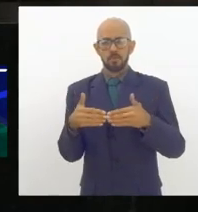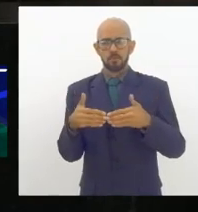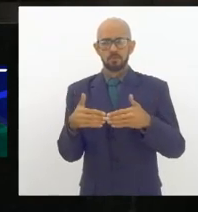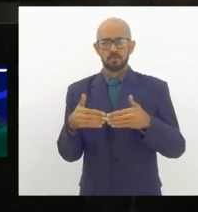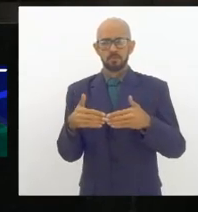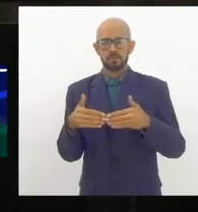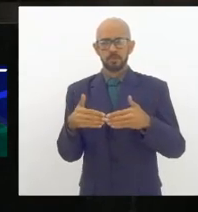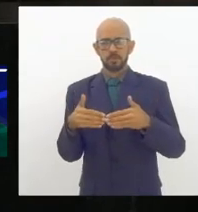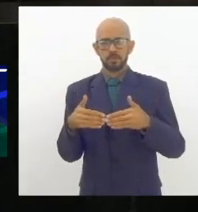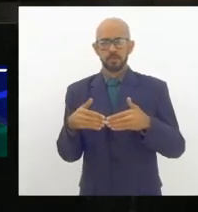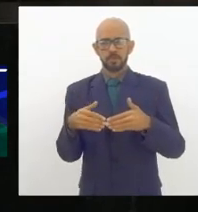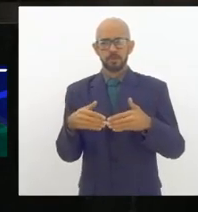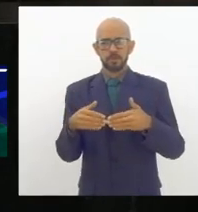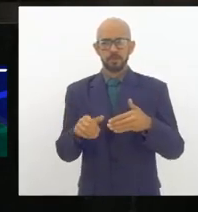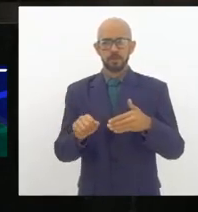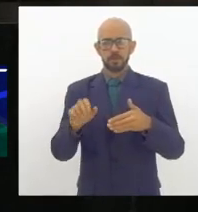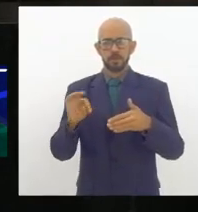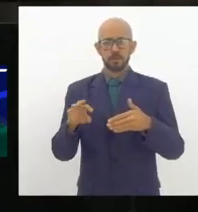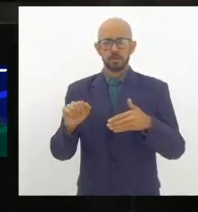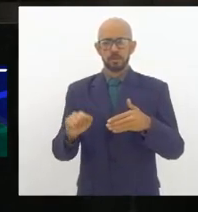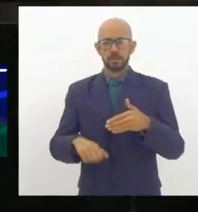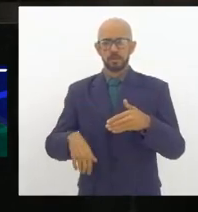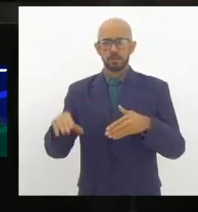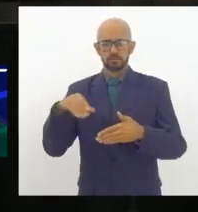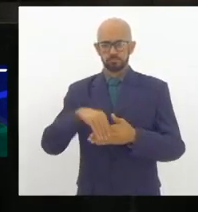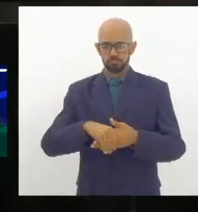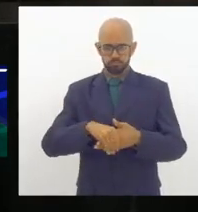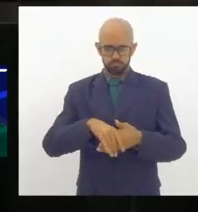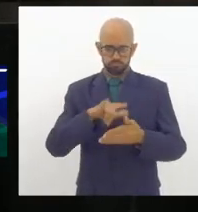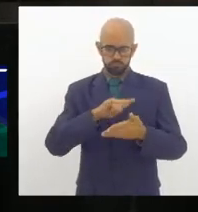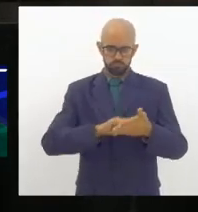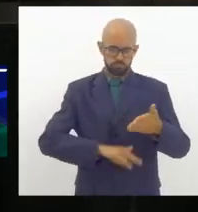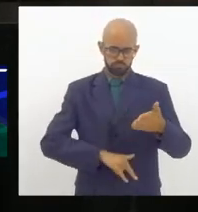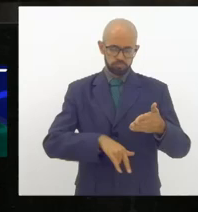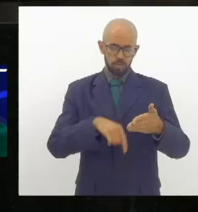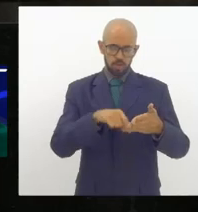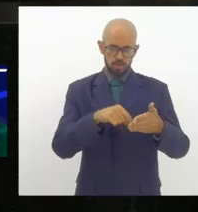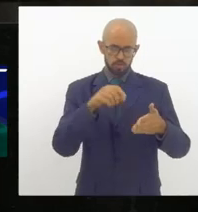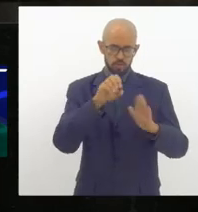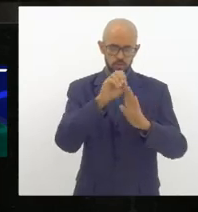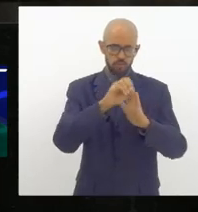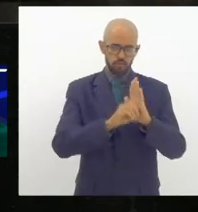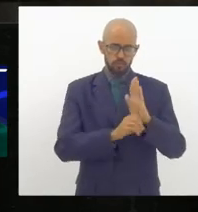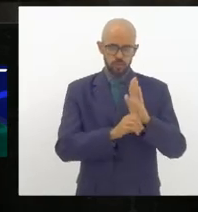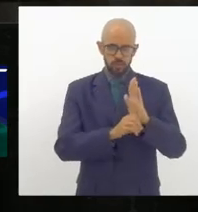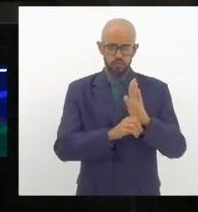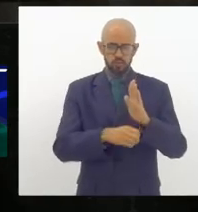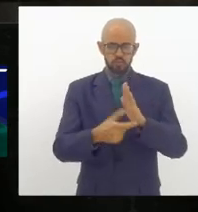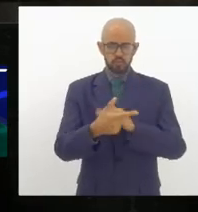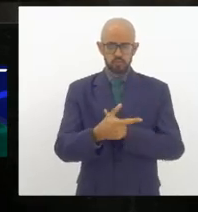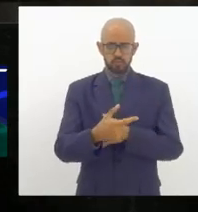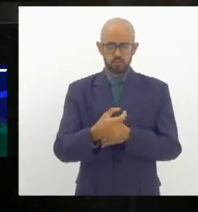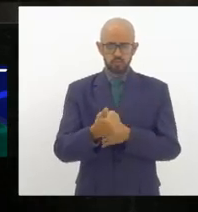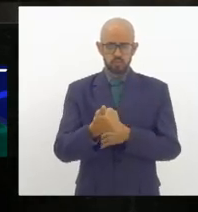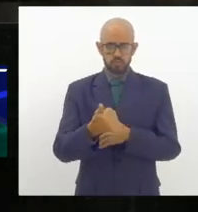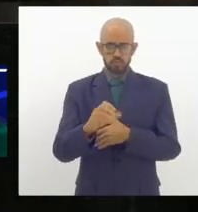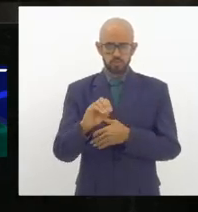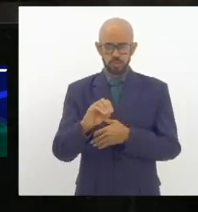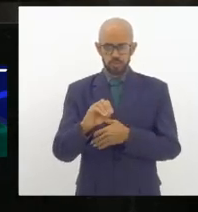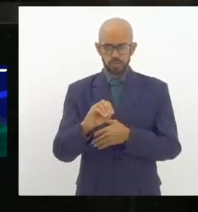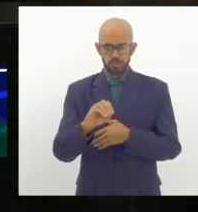a ata anexo a este Ofício de 2.000 Ofício 210